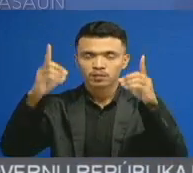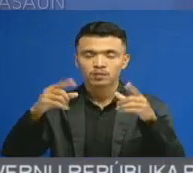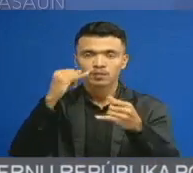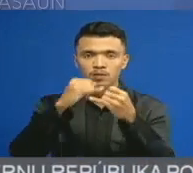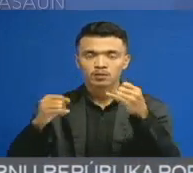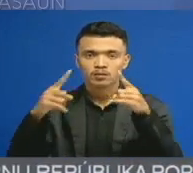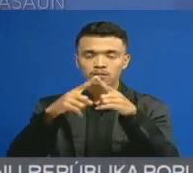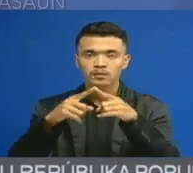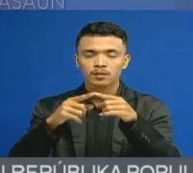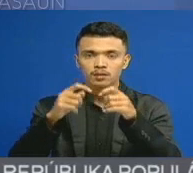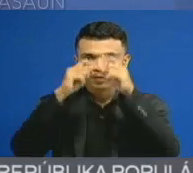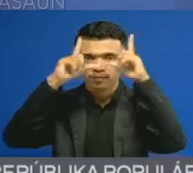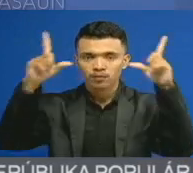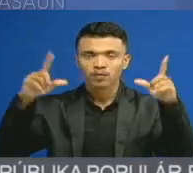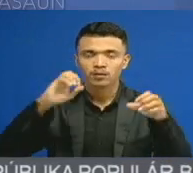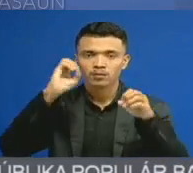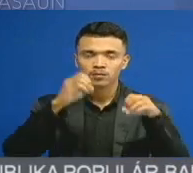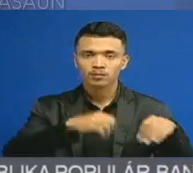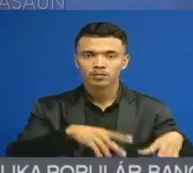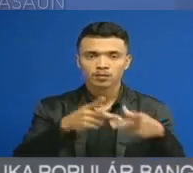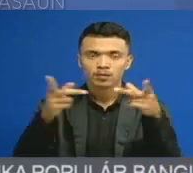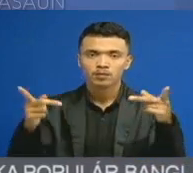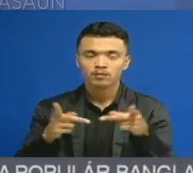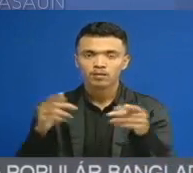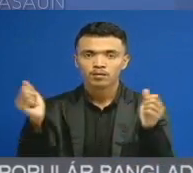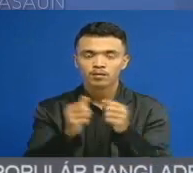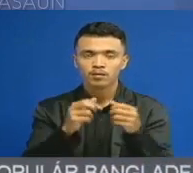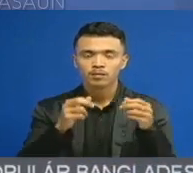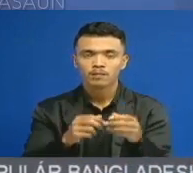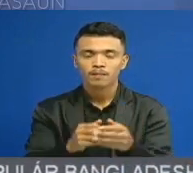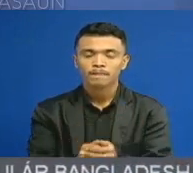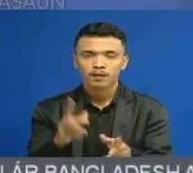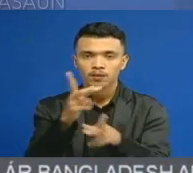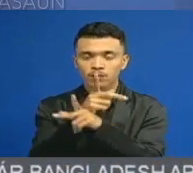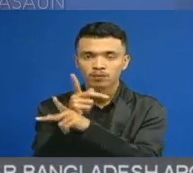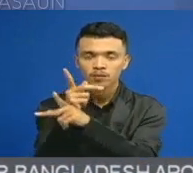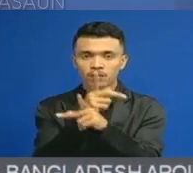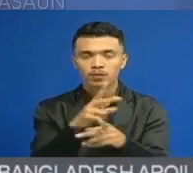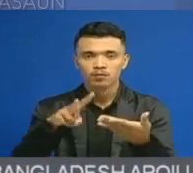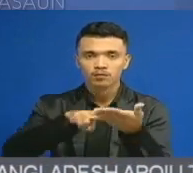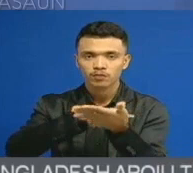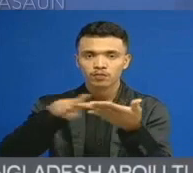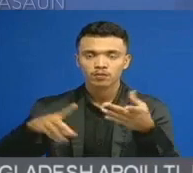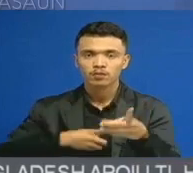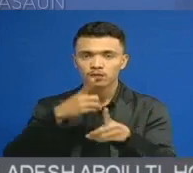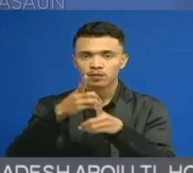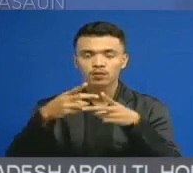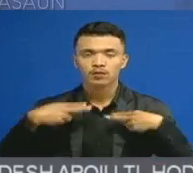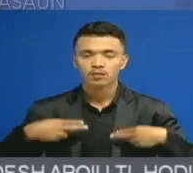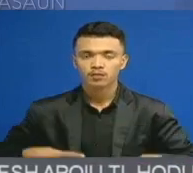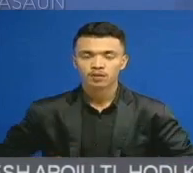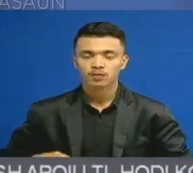atu husi que ela fatem e a Myanmar relaciona a posição Timor-Leste para defender a violação de direitos humanos e a